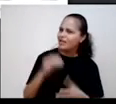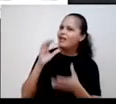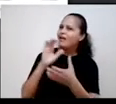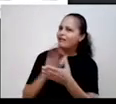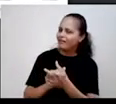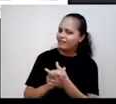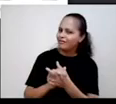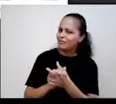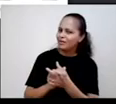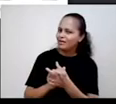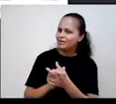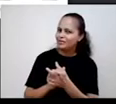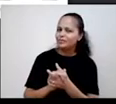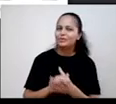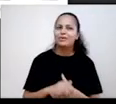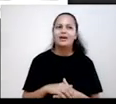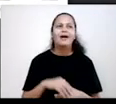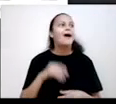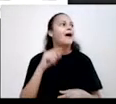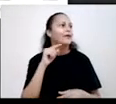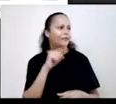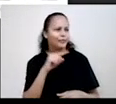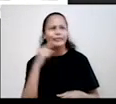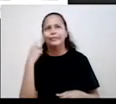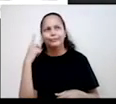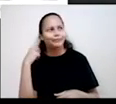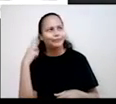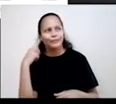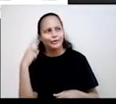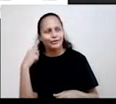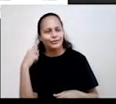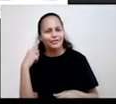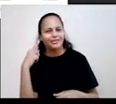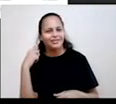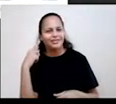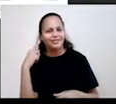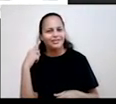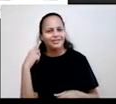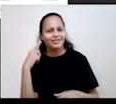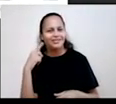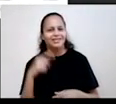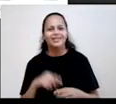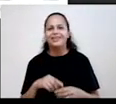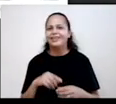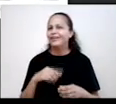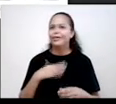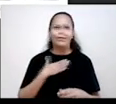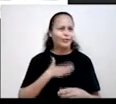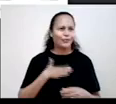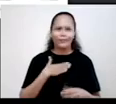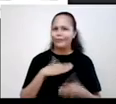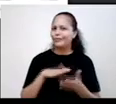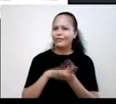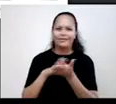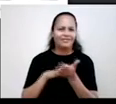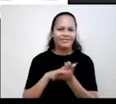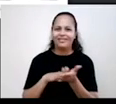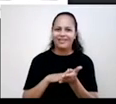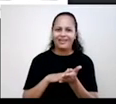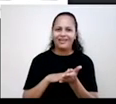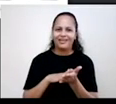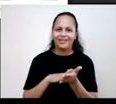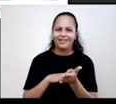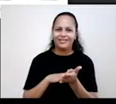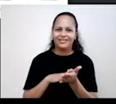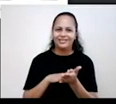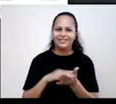pai de Brava, é em casamento. Puxa, você está muito biruta. Biruta, né? Ela não gostou nada de ouvir isso, porque na verdade ele queria